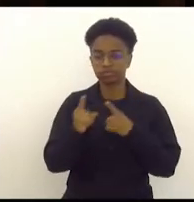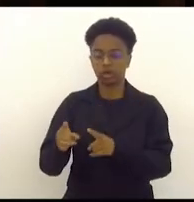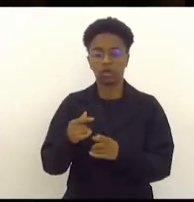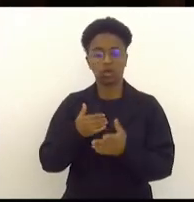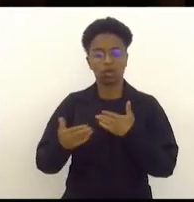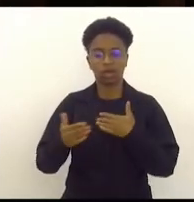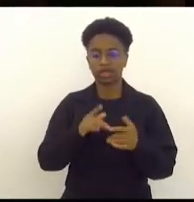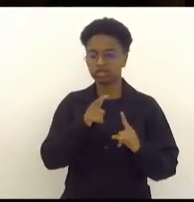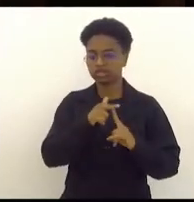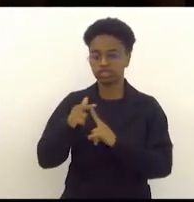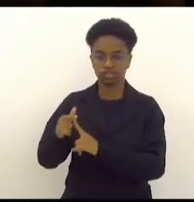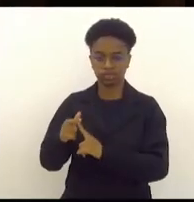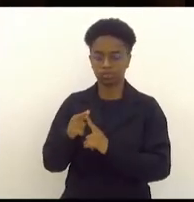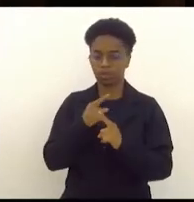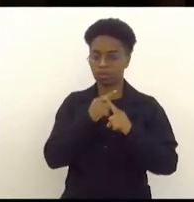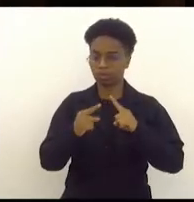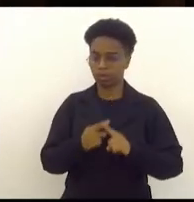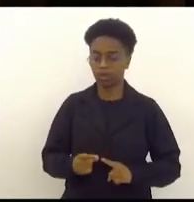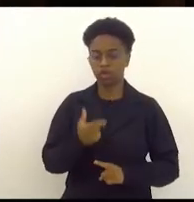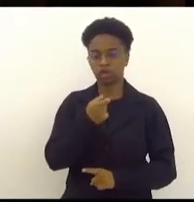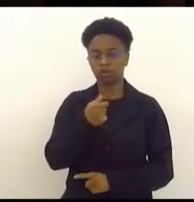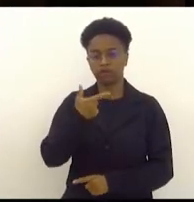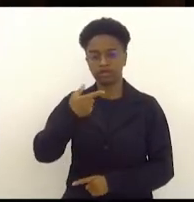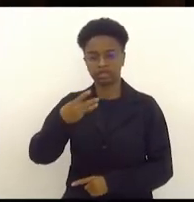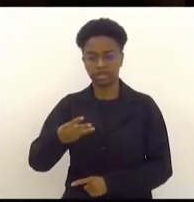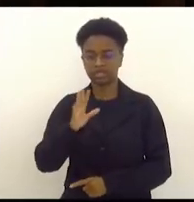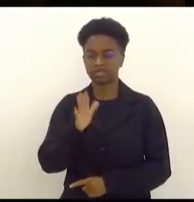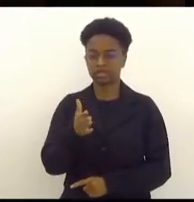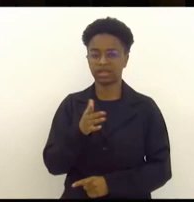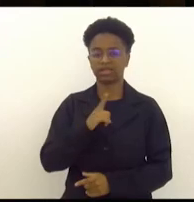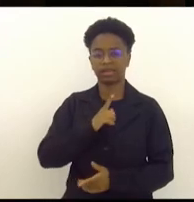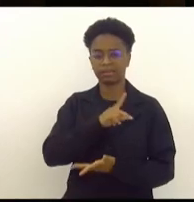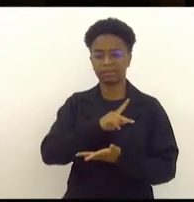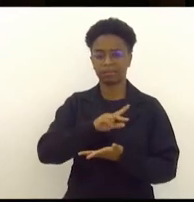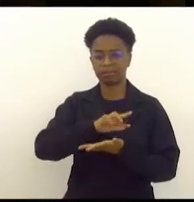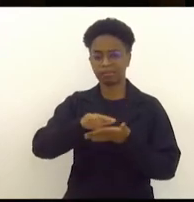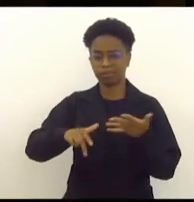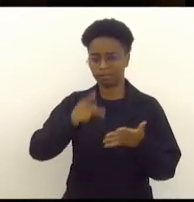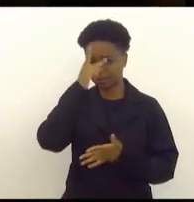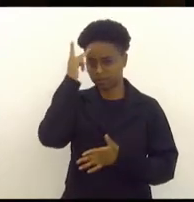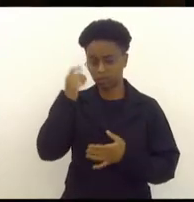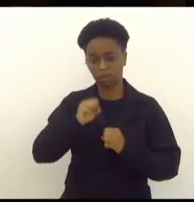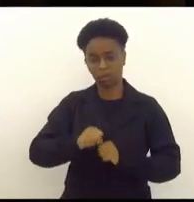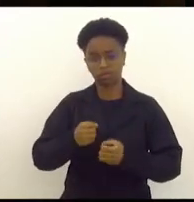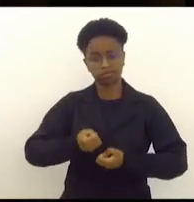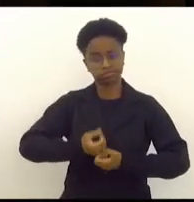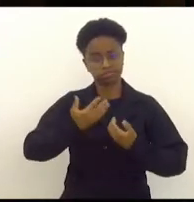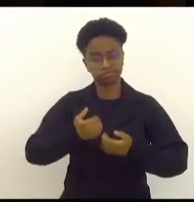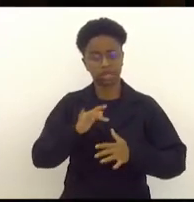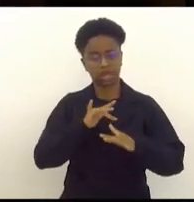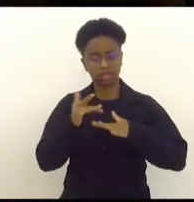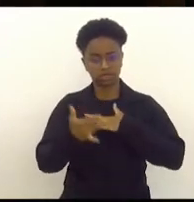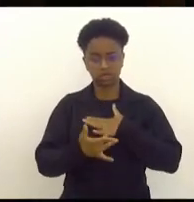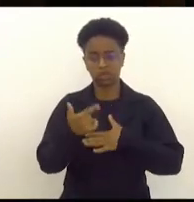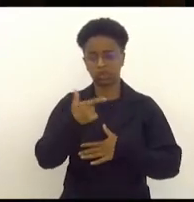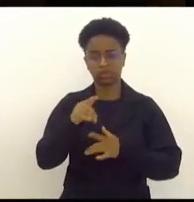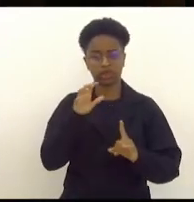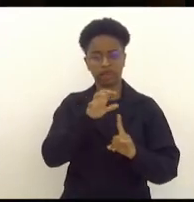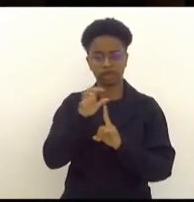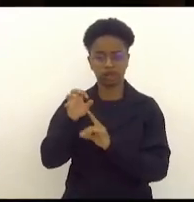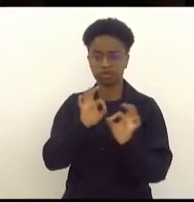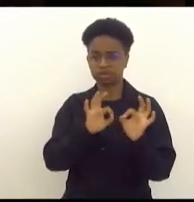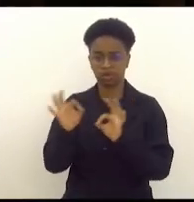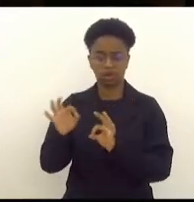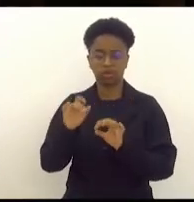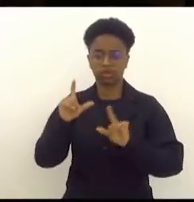censura 2023 tanta gente podendo se expressar pelas redes sociais sem a influência de alguma